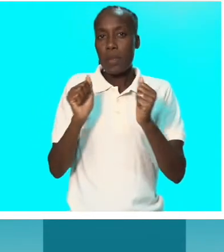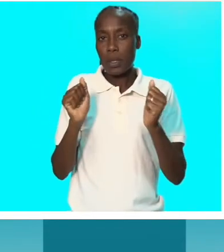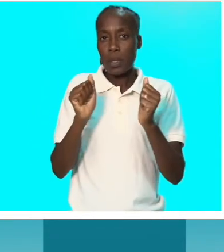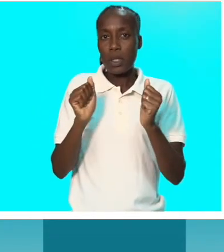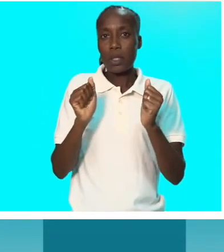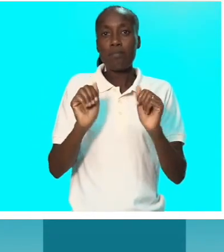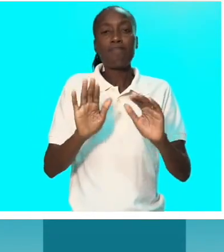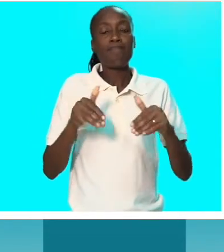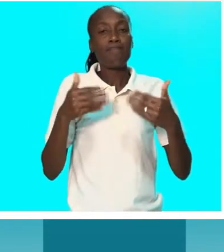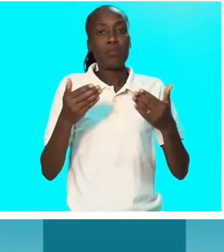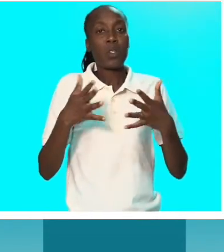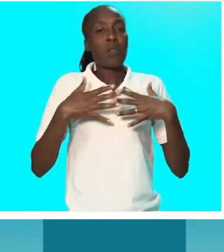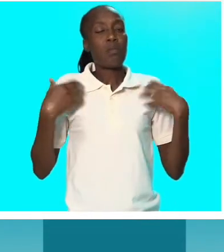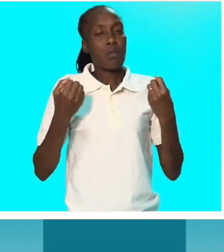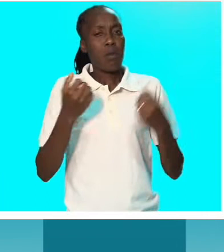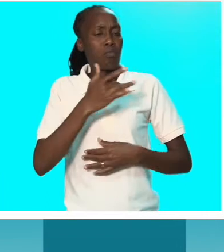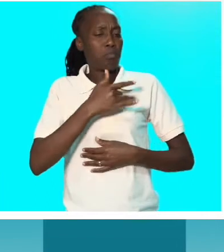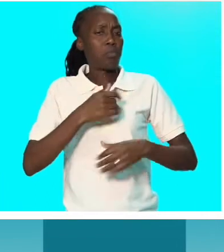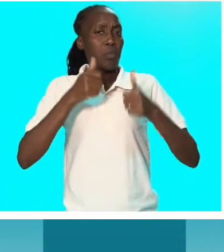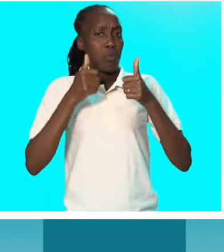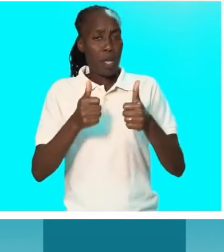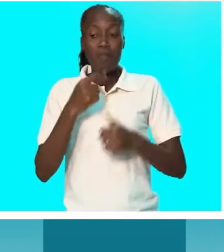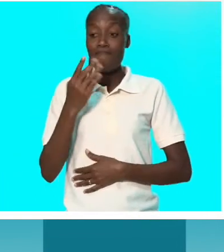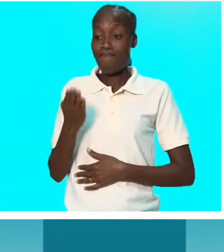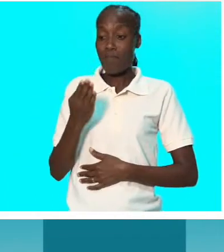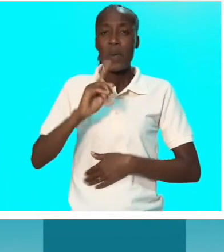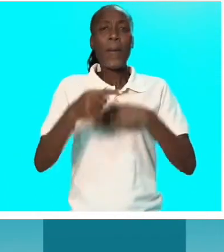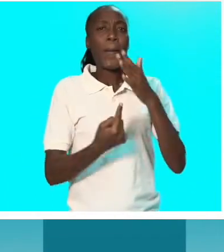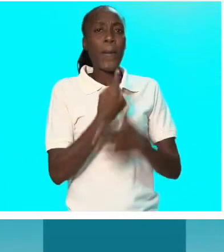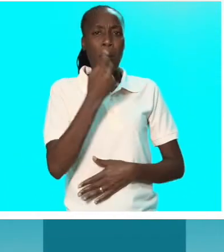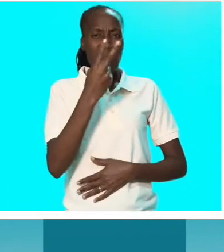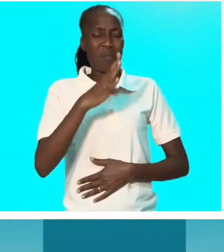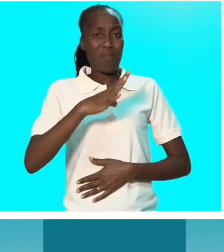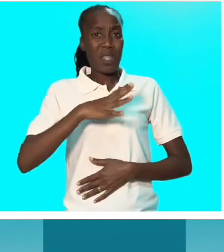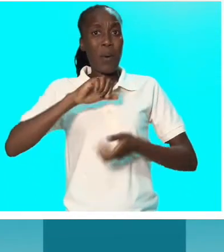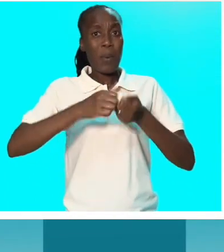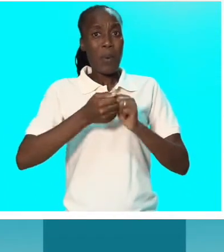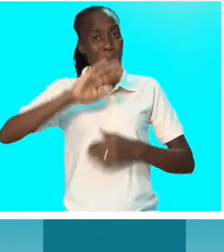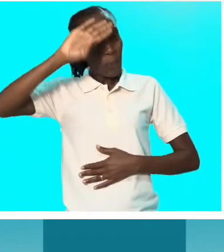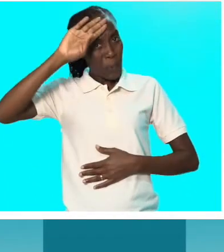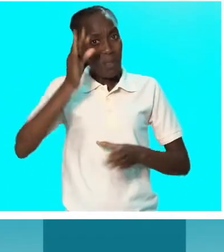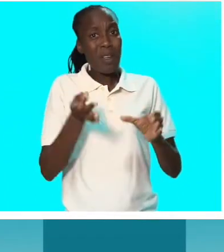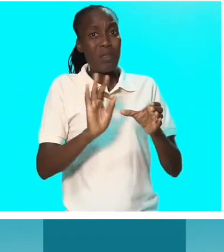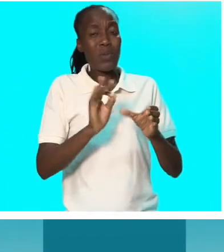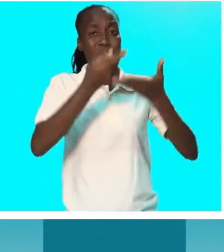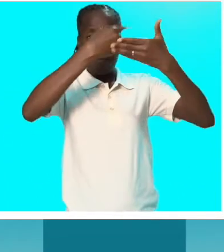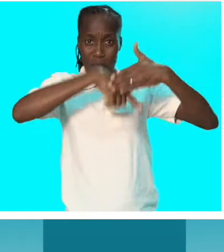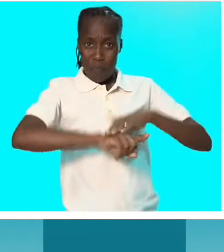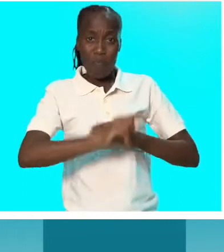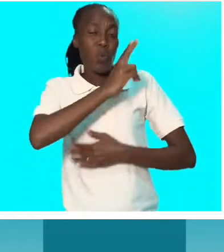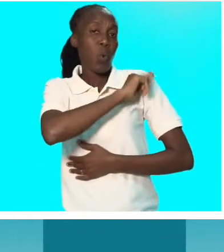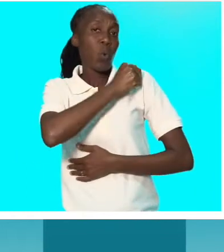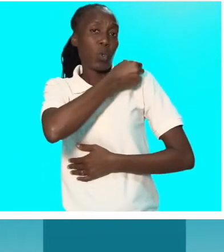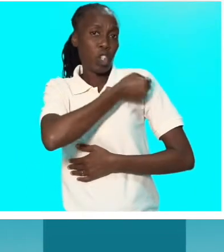de saúde, estamos entendendo bem. Estou amputando nem diabetes, nem despertando.